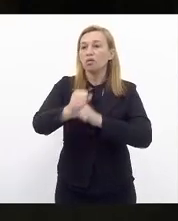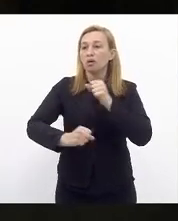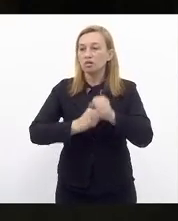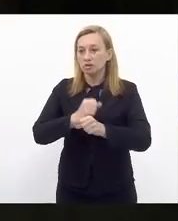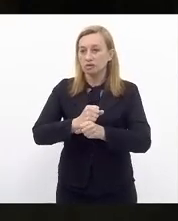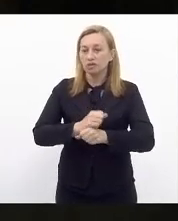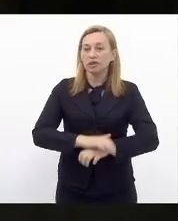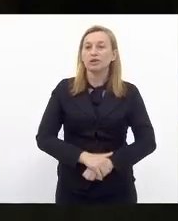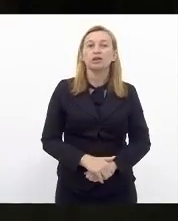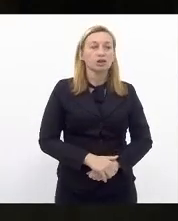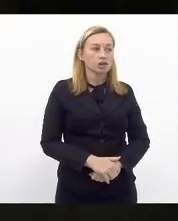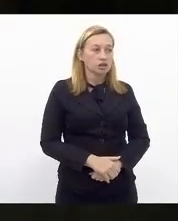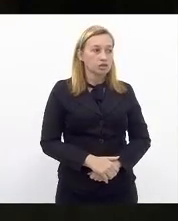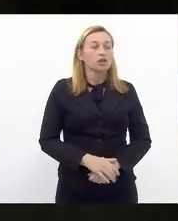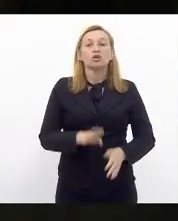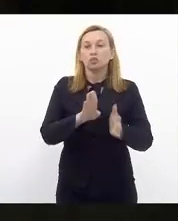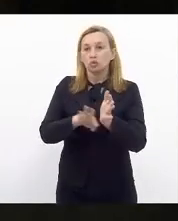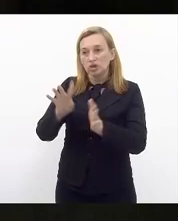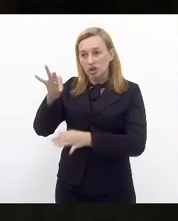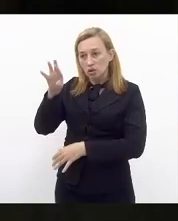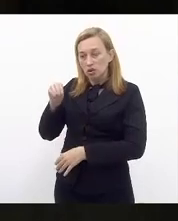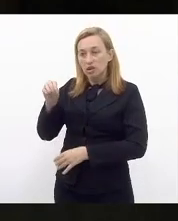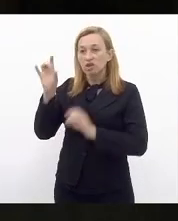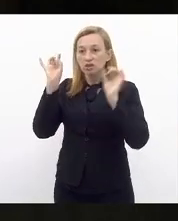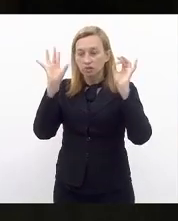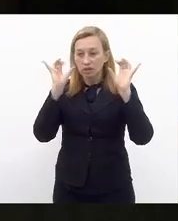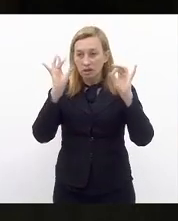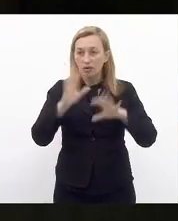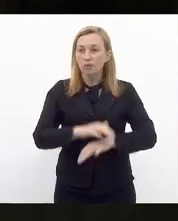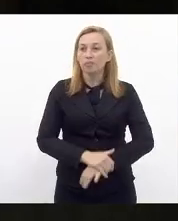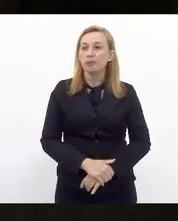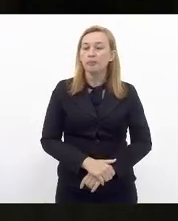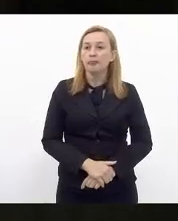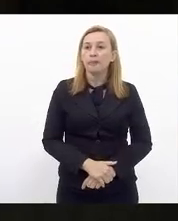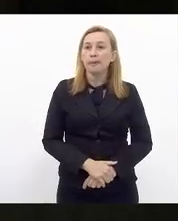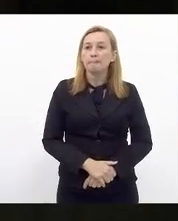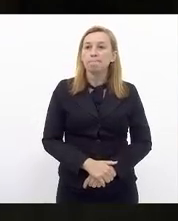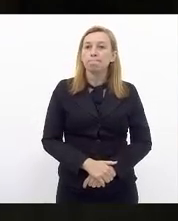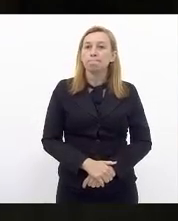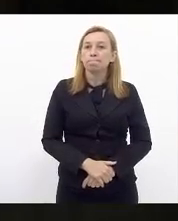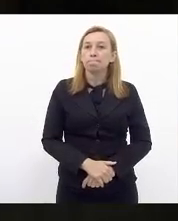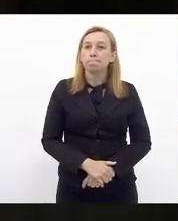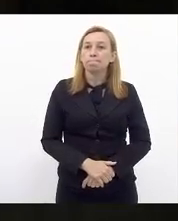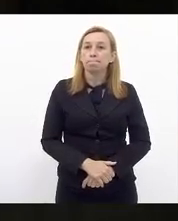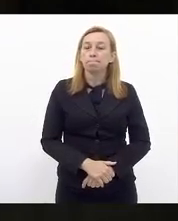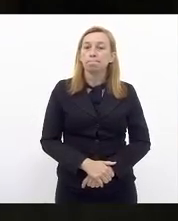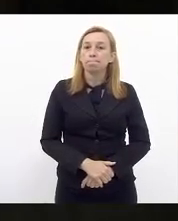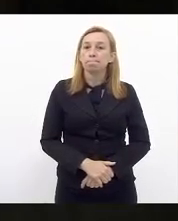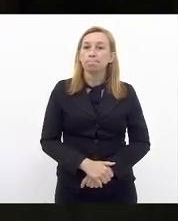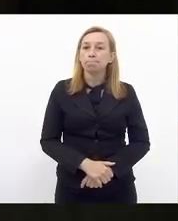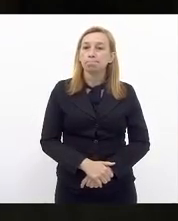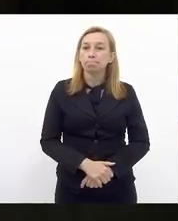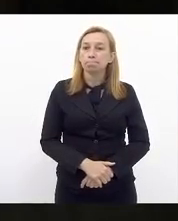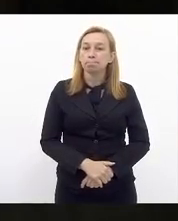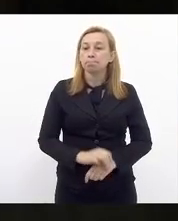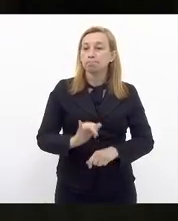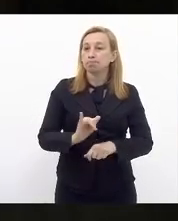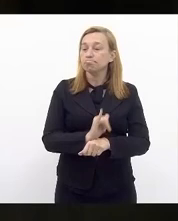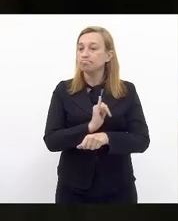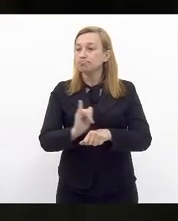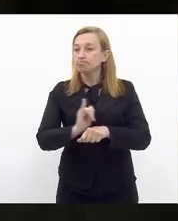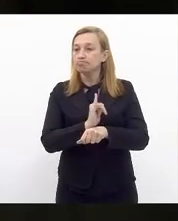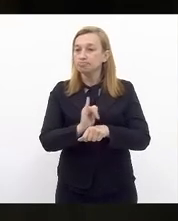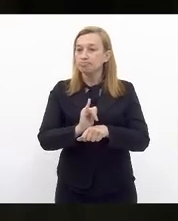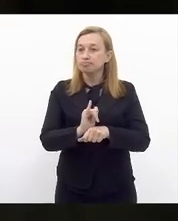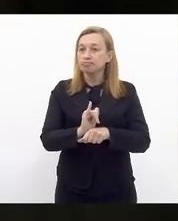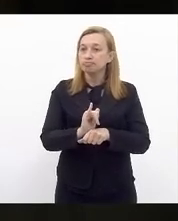seguinte e sobre o teto de gastos especialmente a definição do mecanismo ela tá